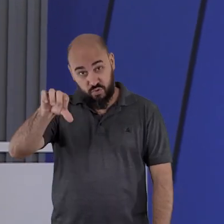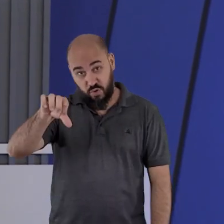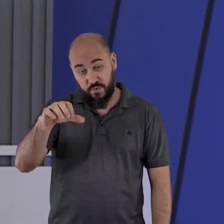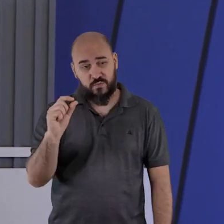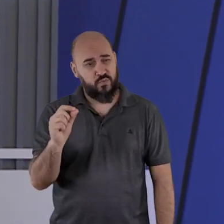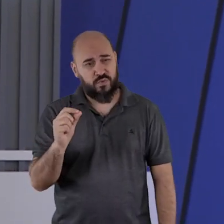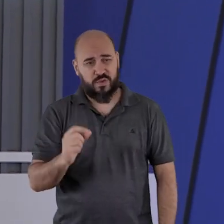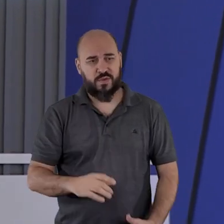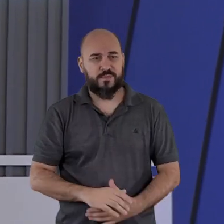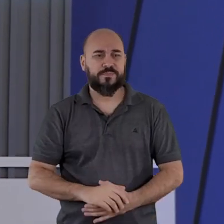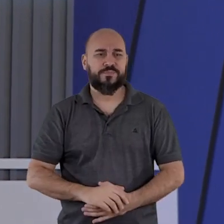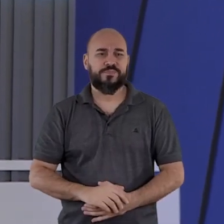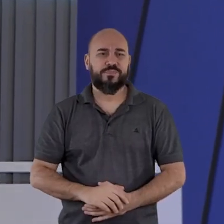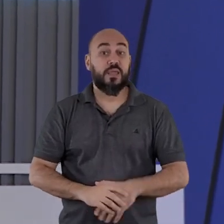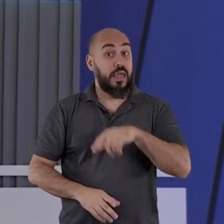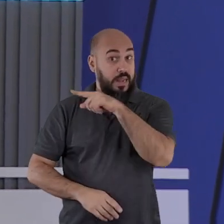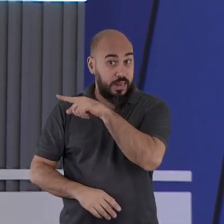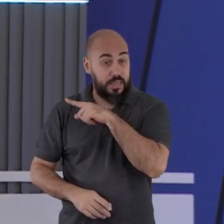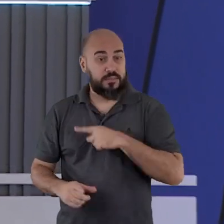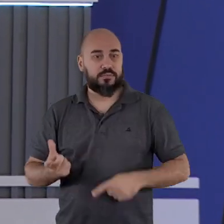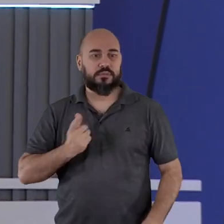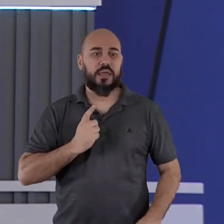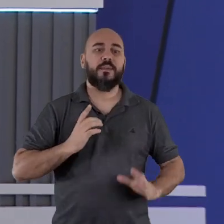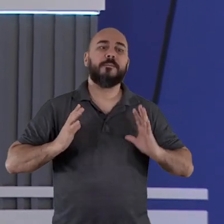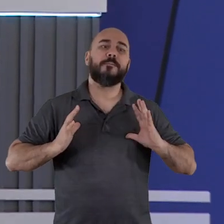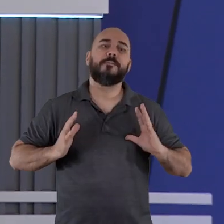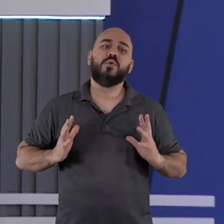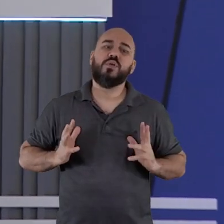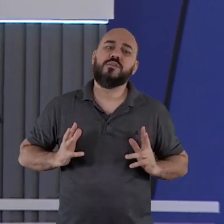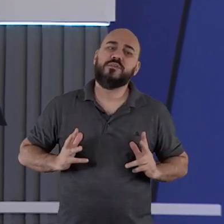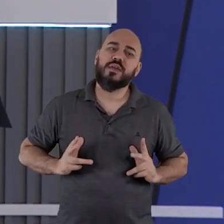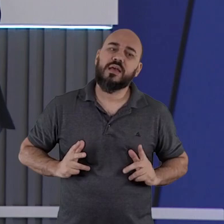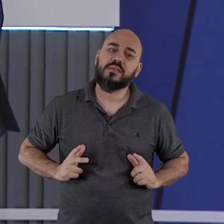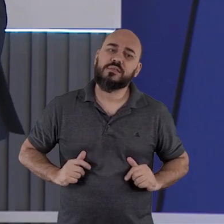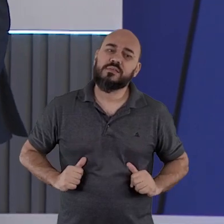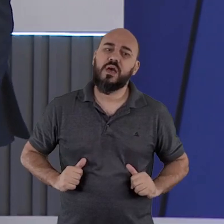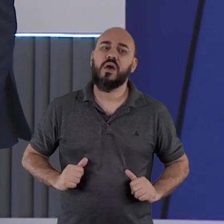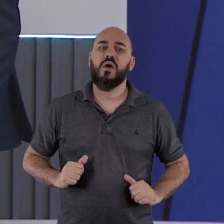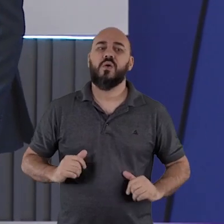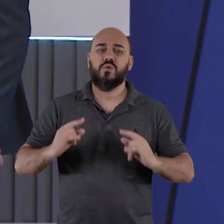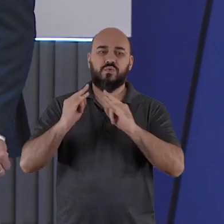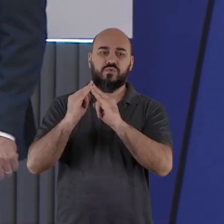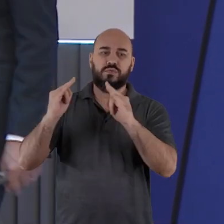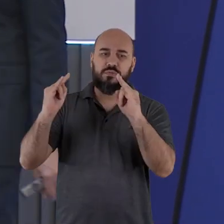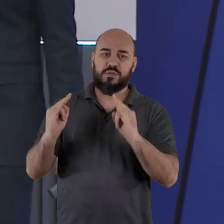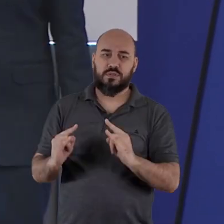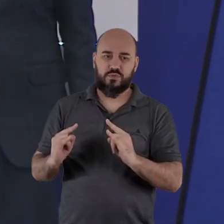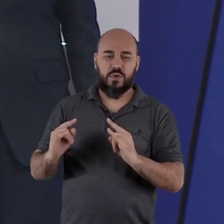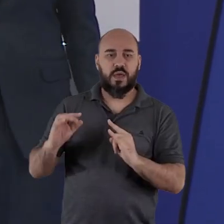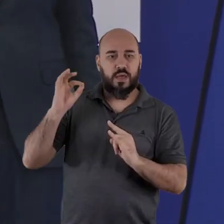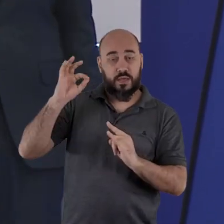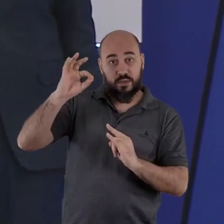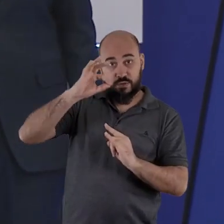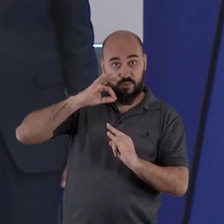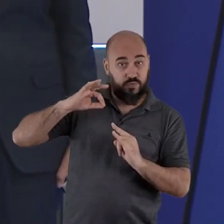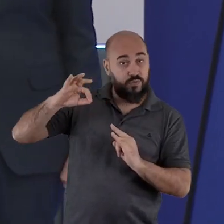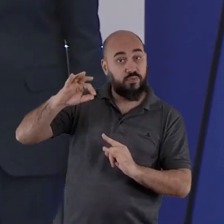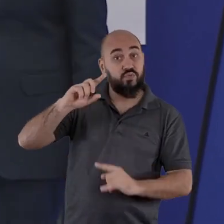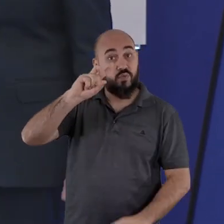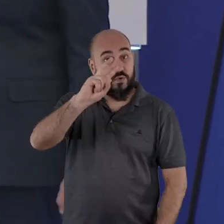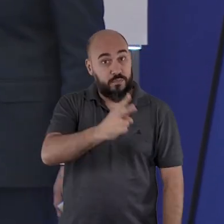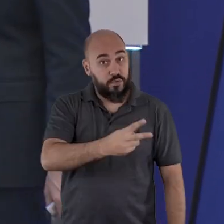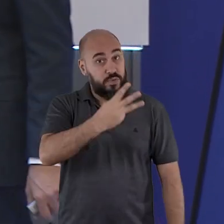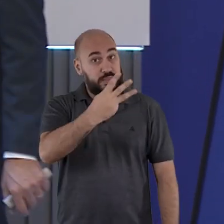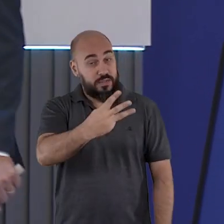é-nos dito sobre essa purificação do santuário em 2.300 tardes e manhãs. Como nós já vimos aqui no Arena